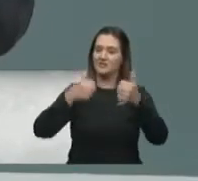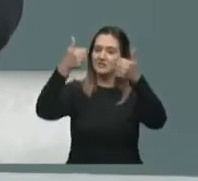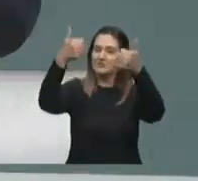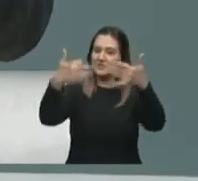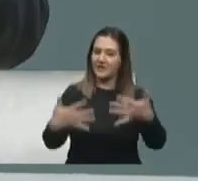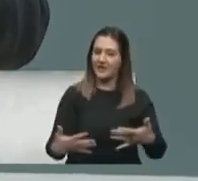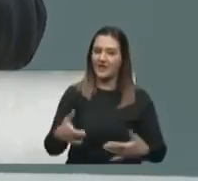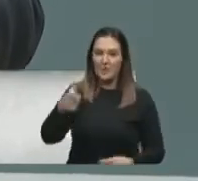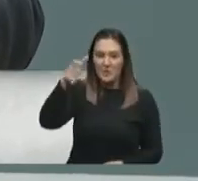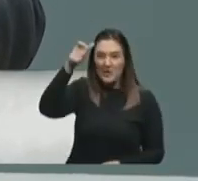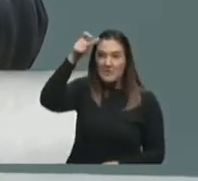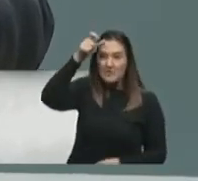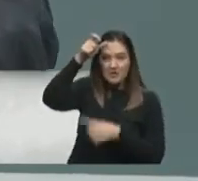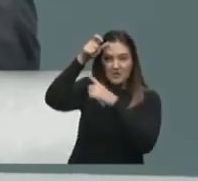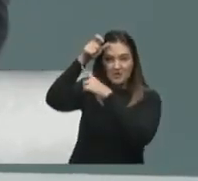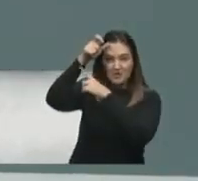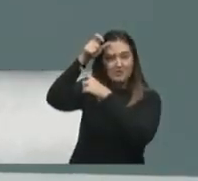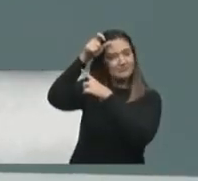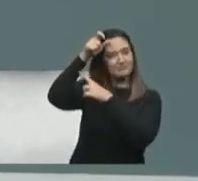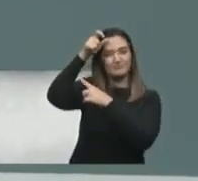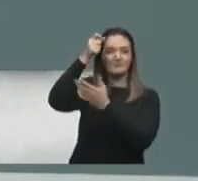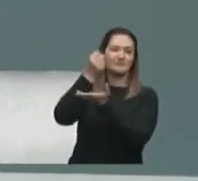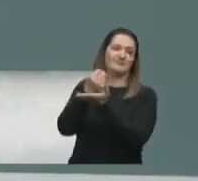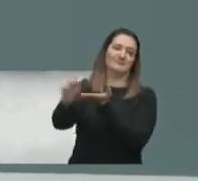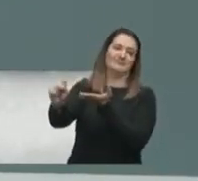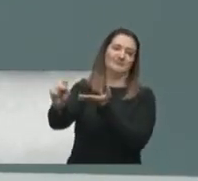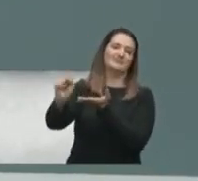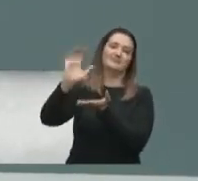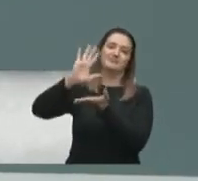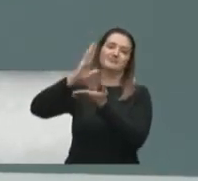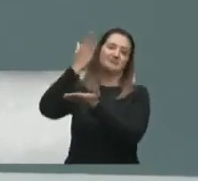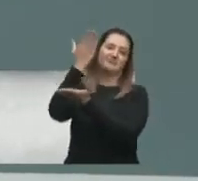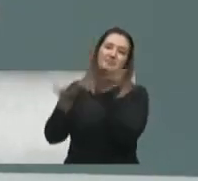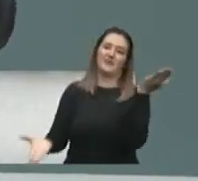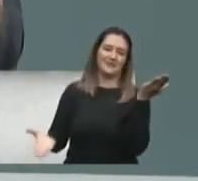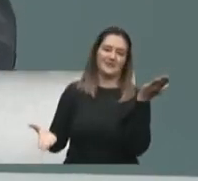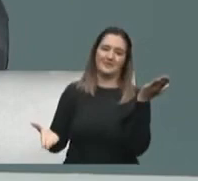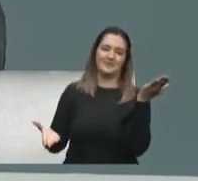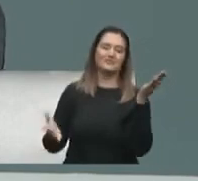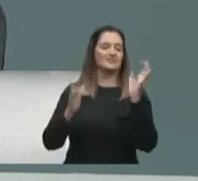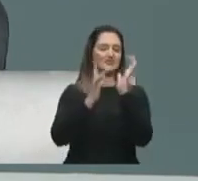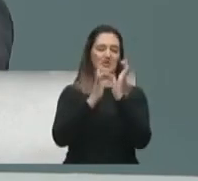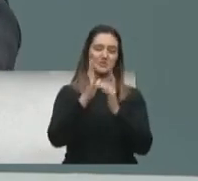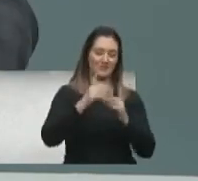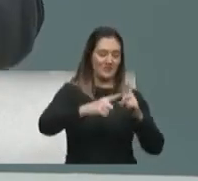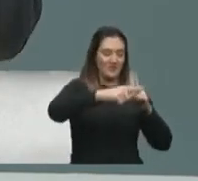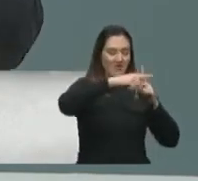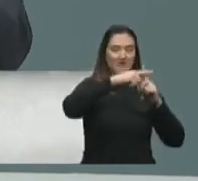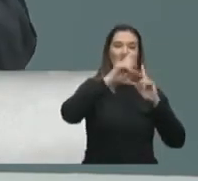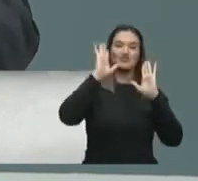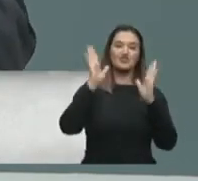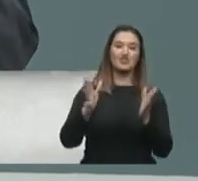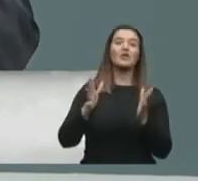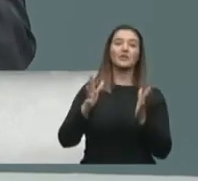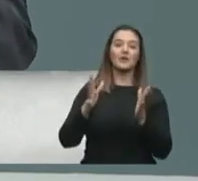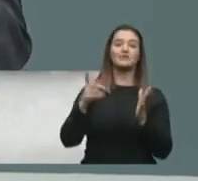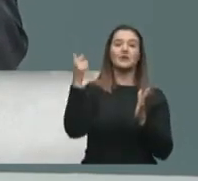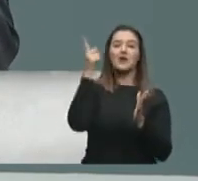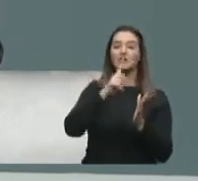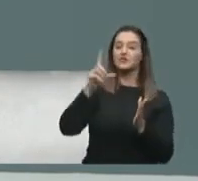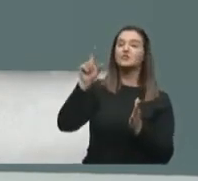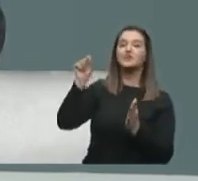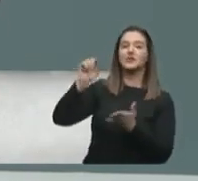O inimigo está vencido. O inimigo está derrotado. Jesus já derrotou e já nos garantiu a